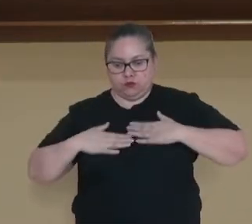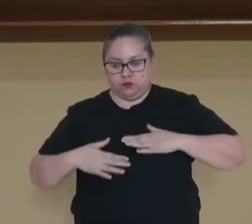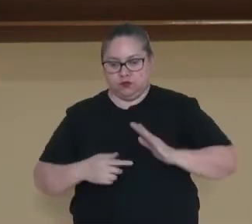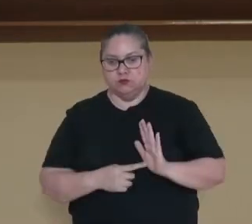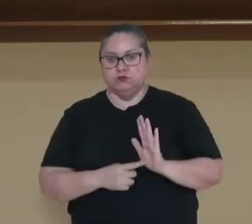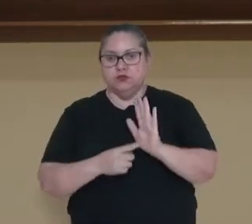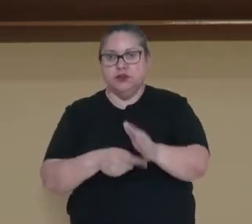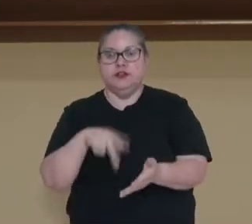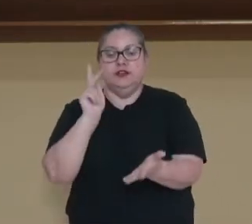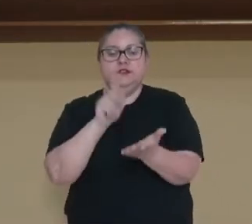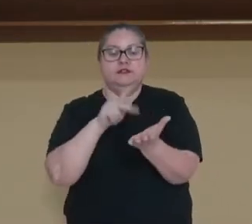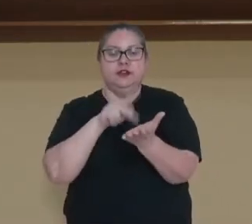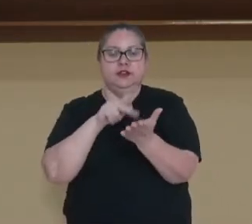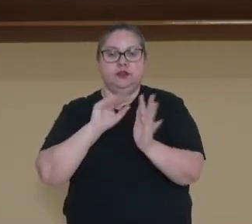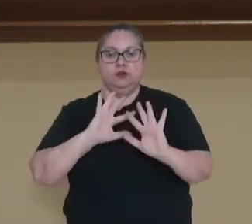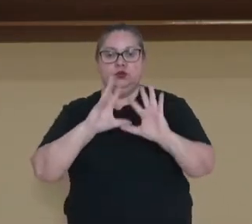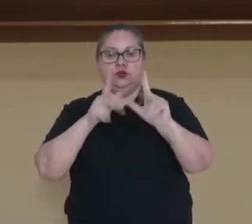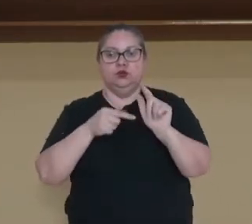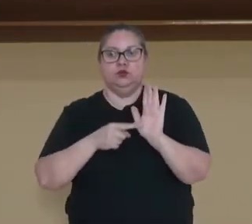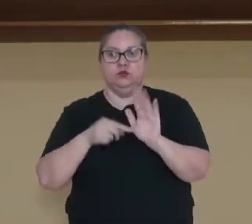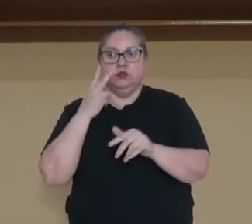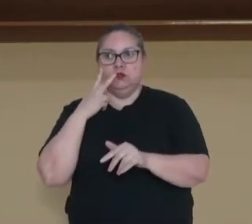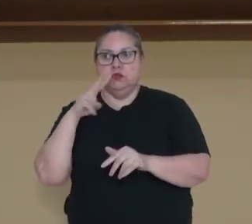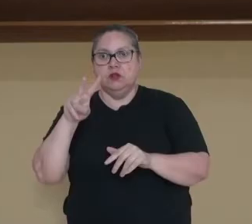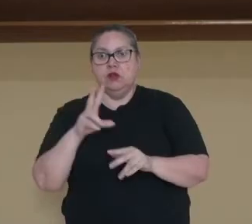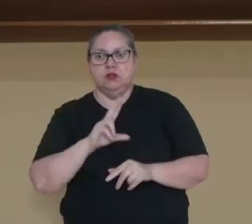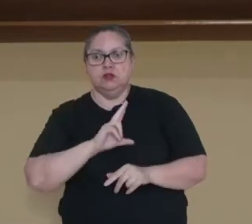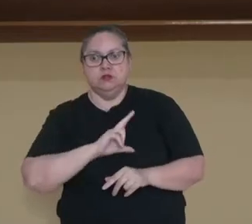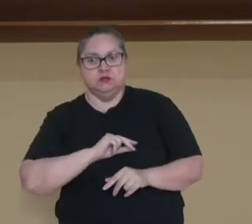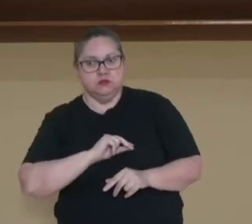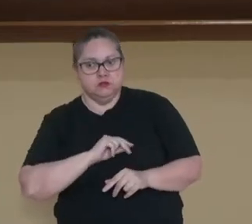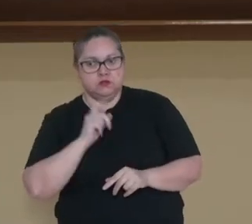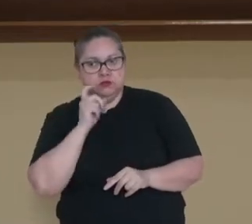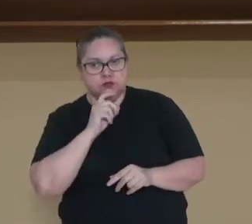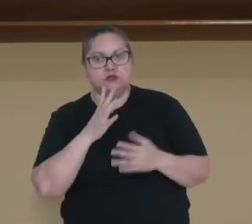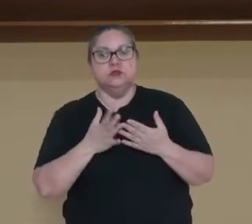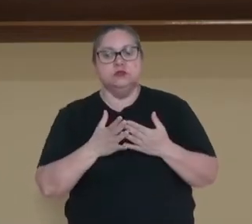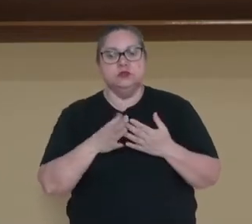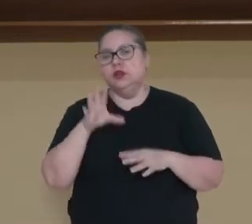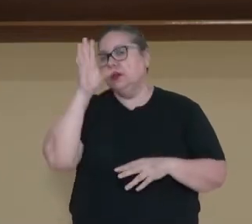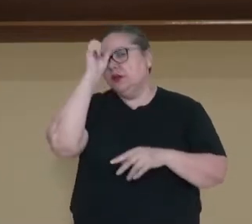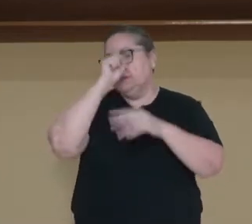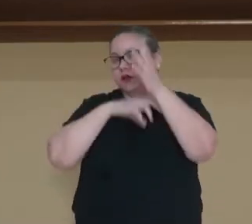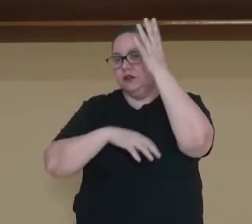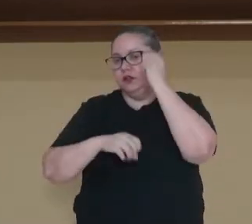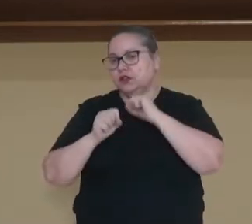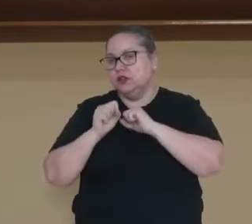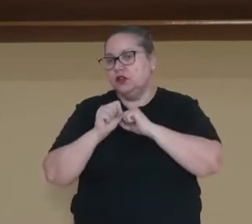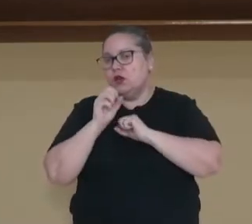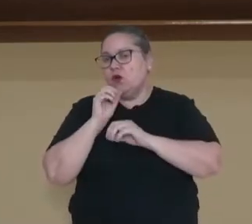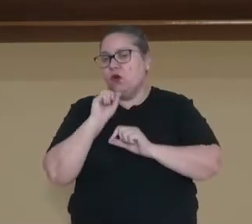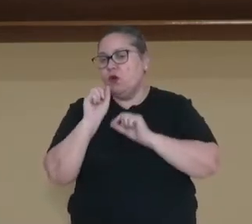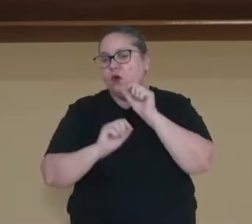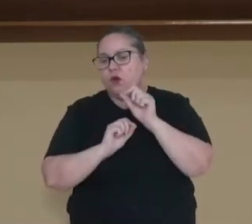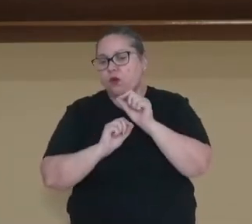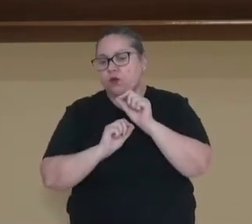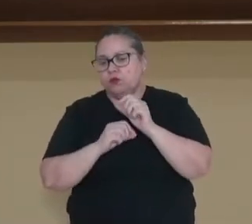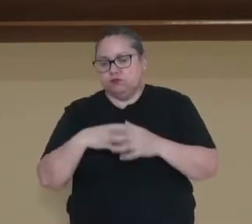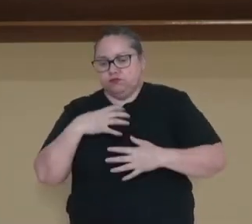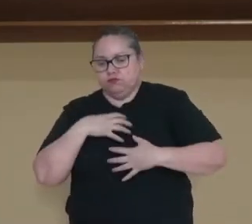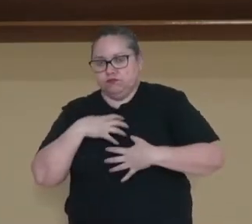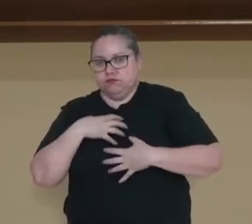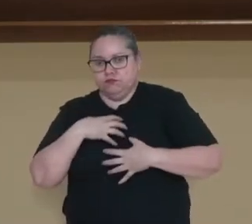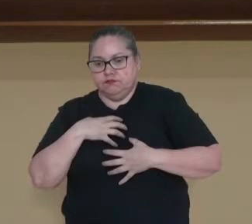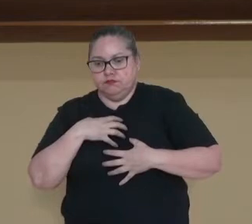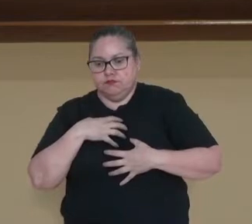entrega a verdade para todo mundo, tá? Então é bom a gente aprender a identificar esses gestos em